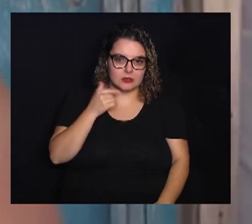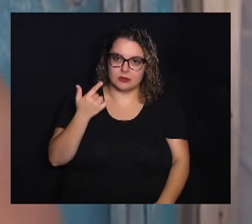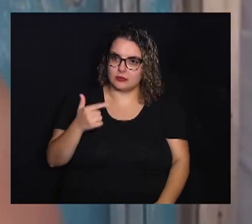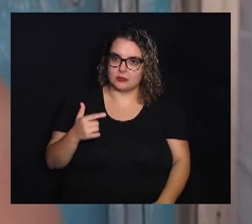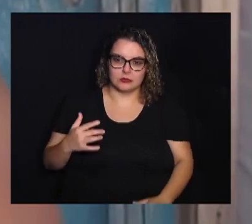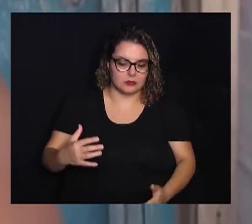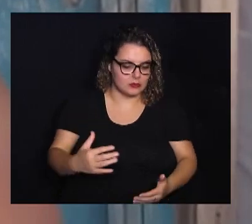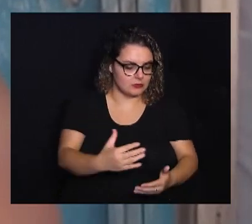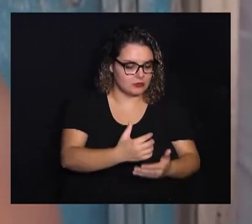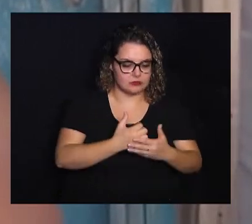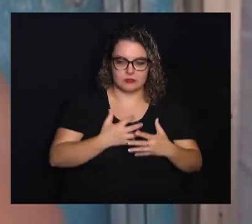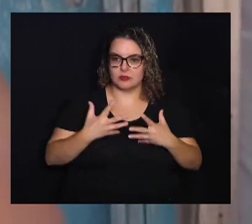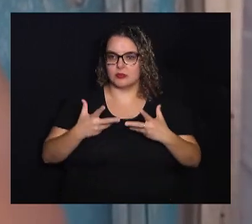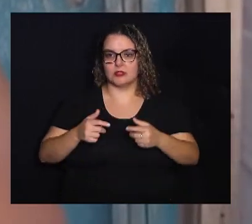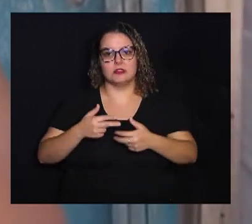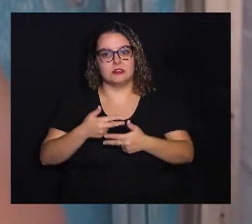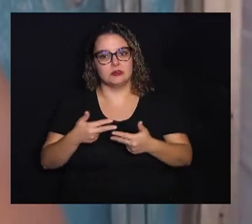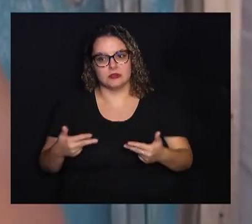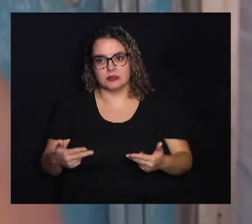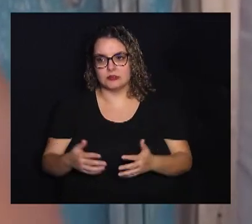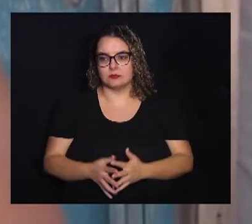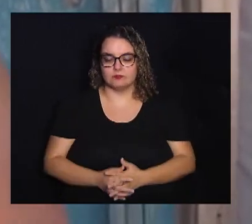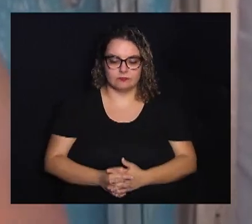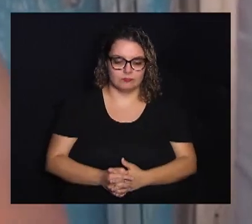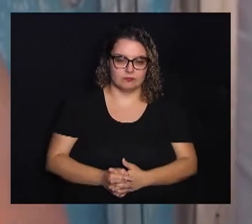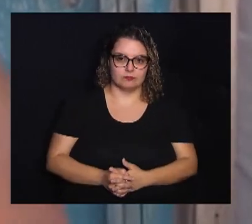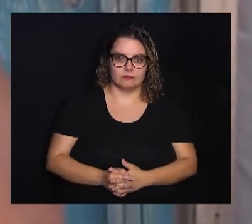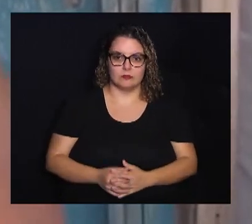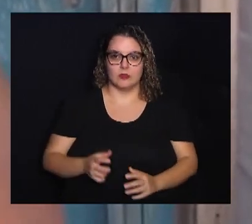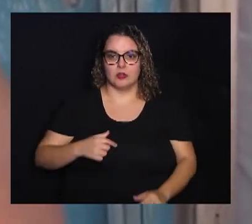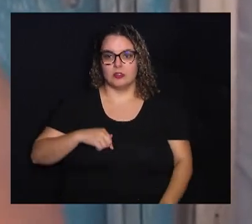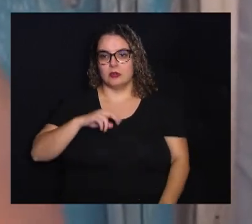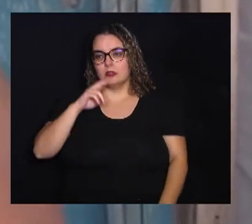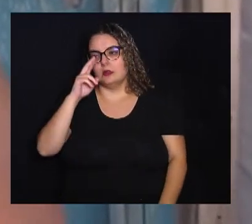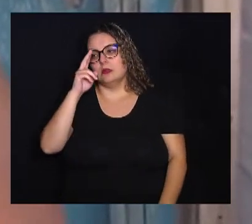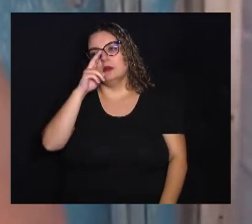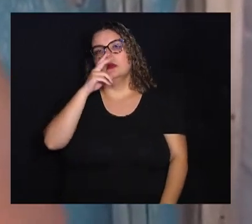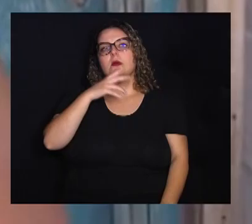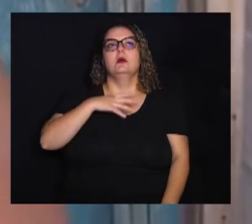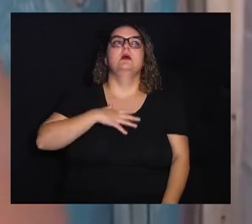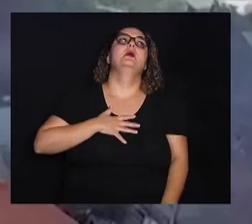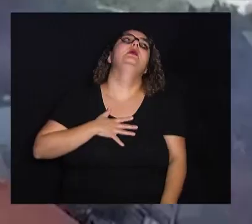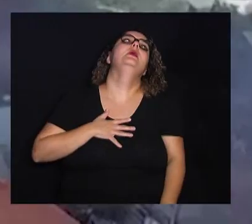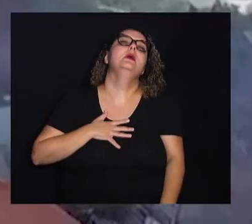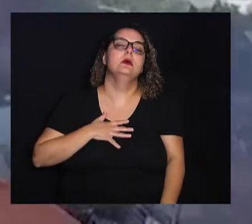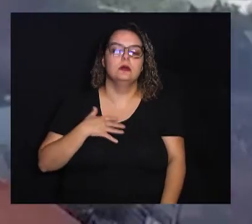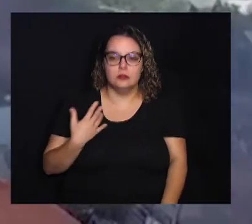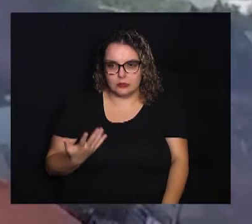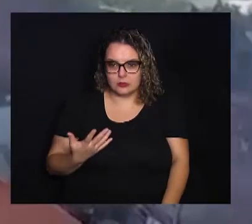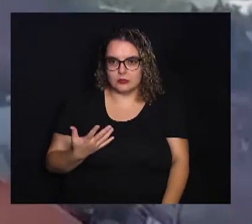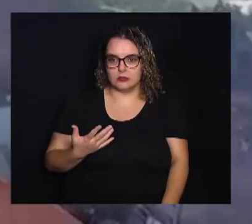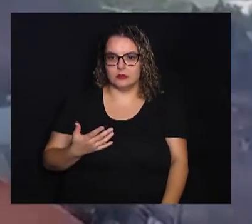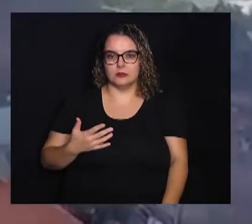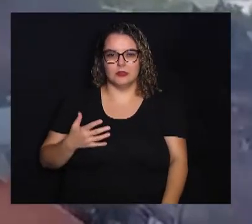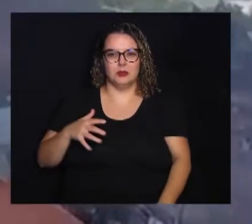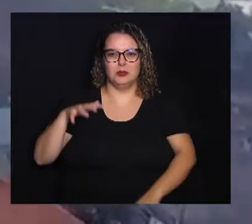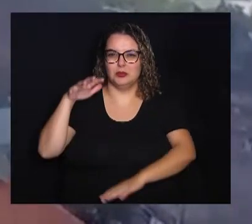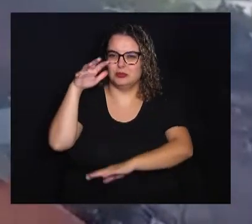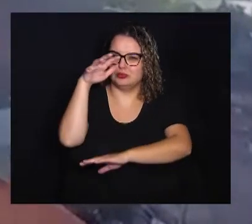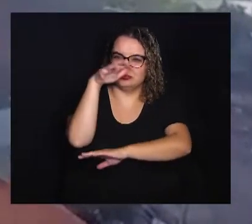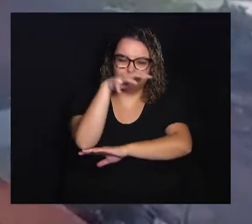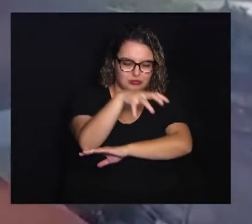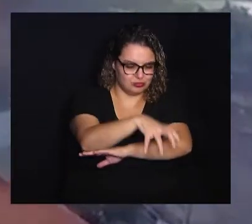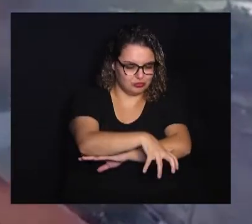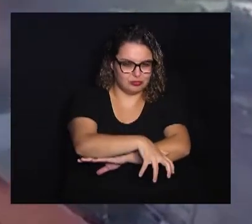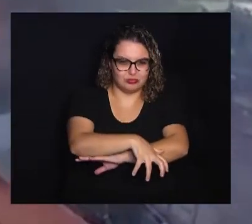retirar todas as coisas. Eu passei mal devido à correria que foi, o trator